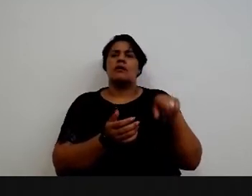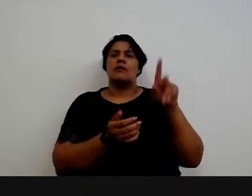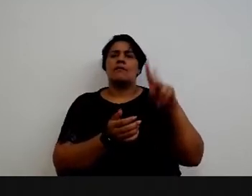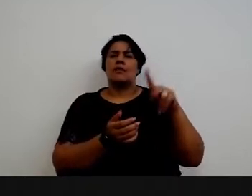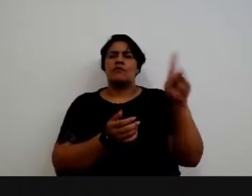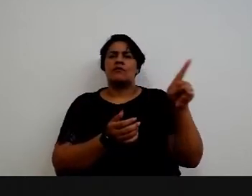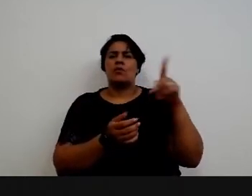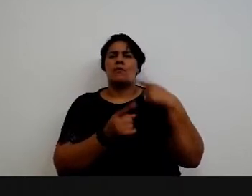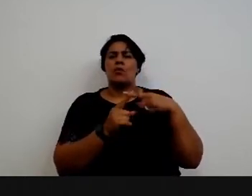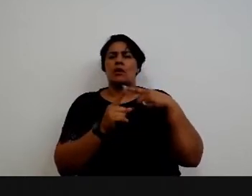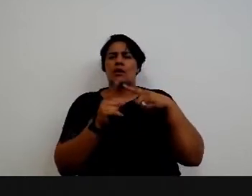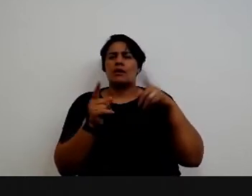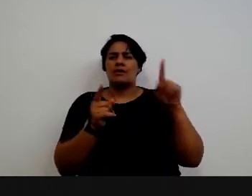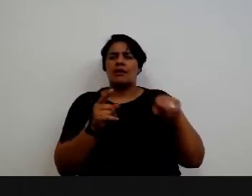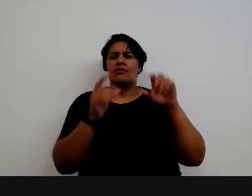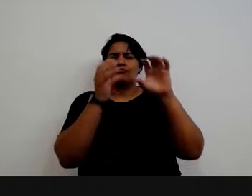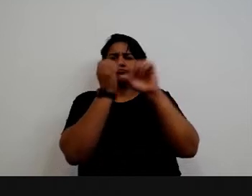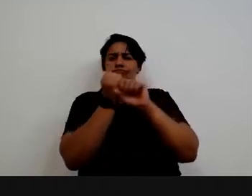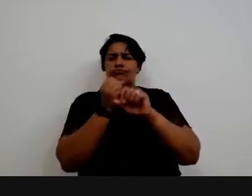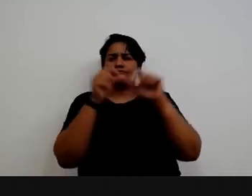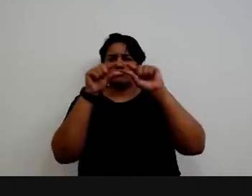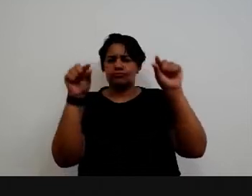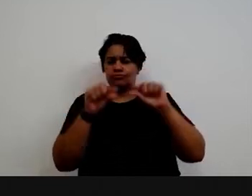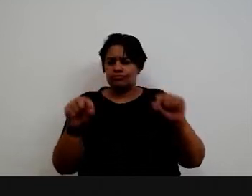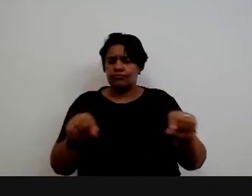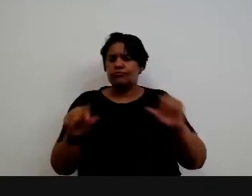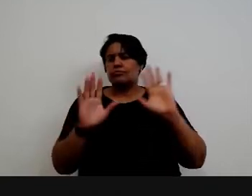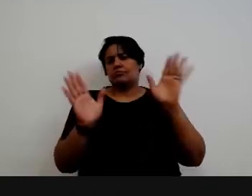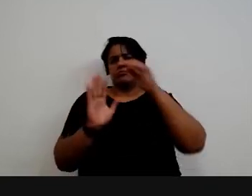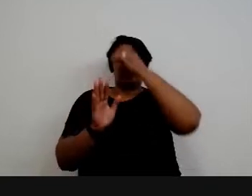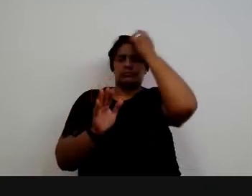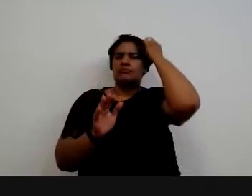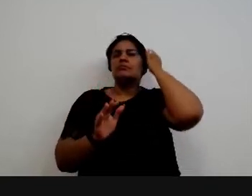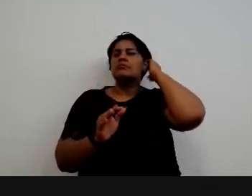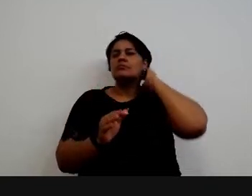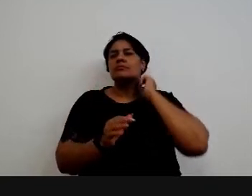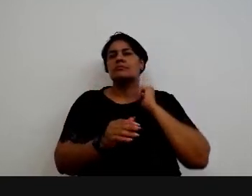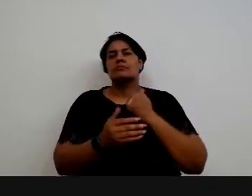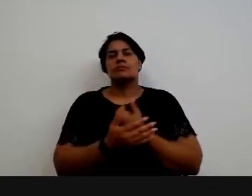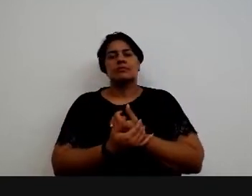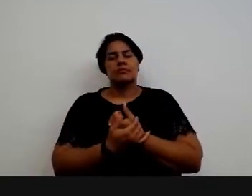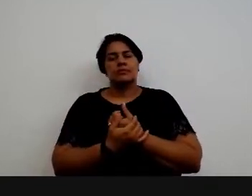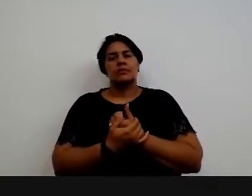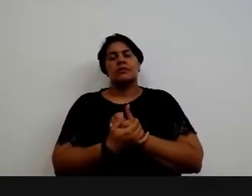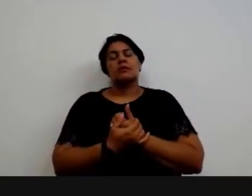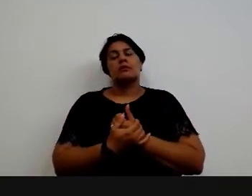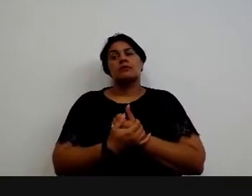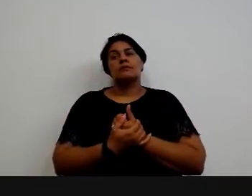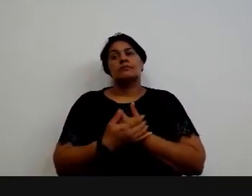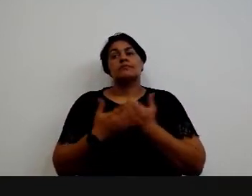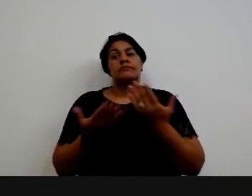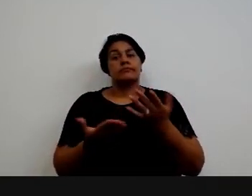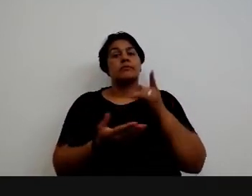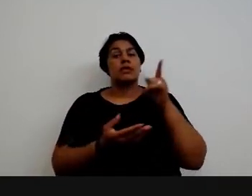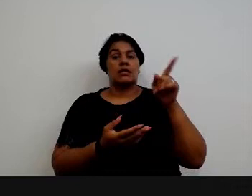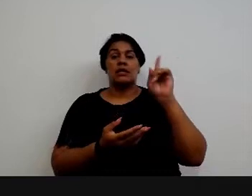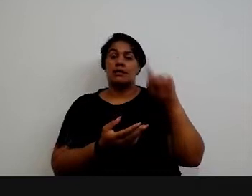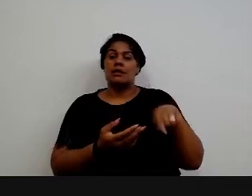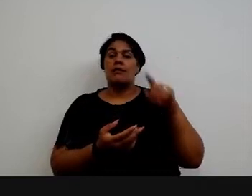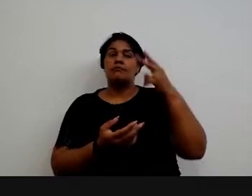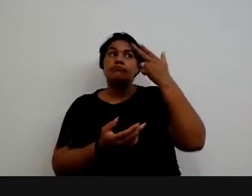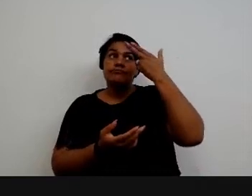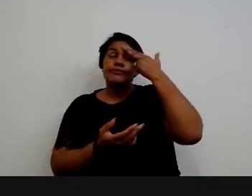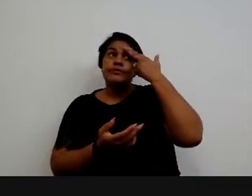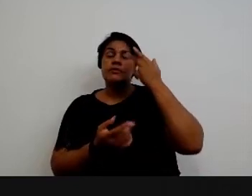sabia equação de segundo grau, com todo respeito ao pessoal das exatas, né? Ele foi marcante por algum